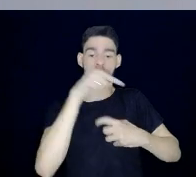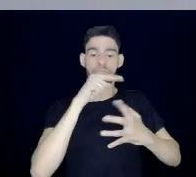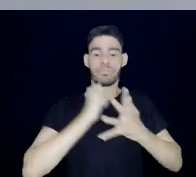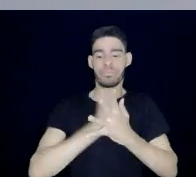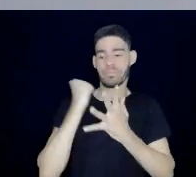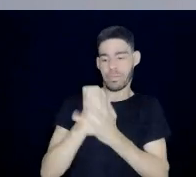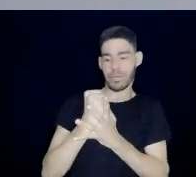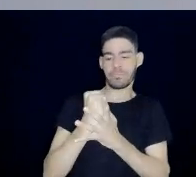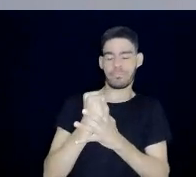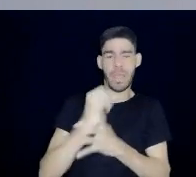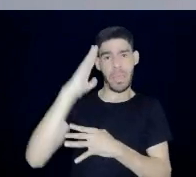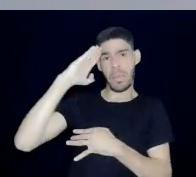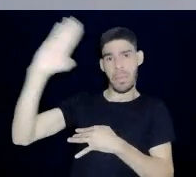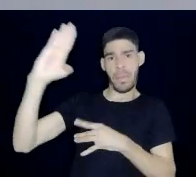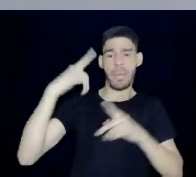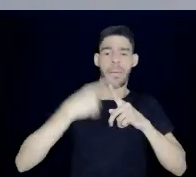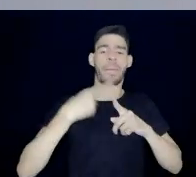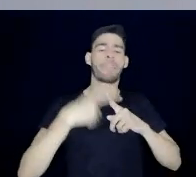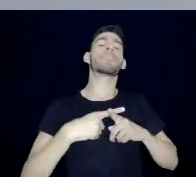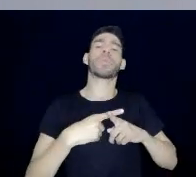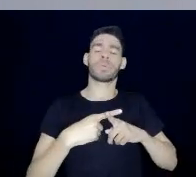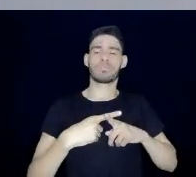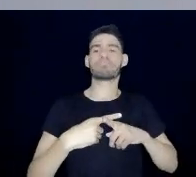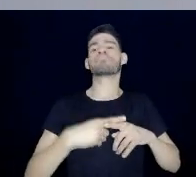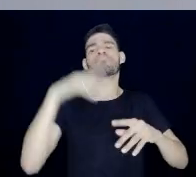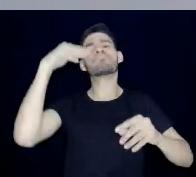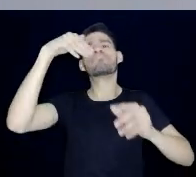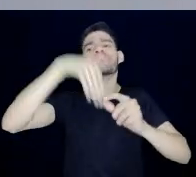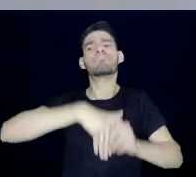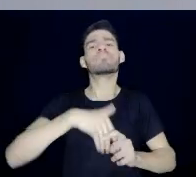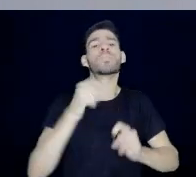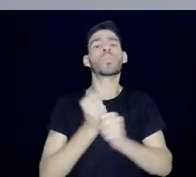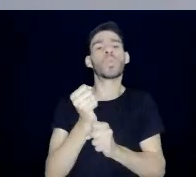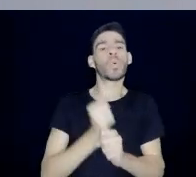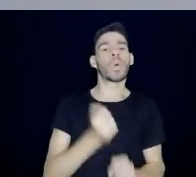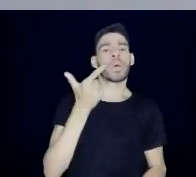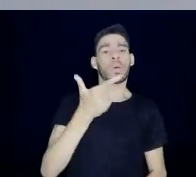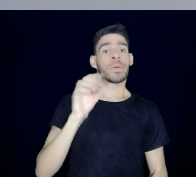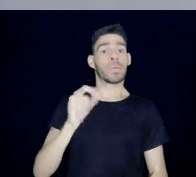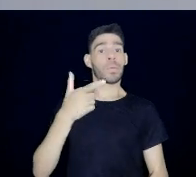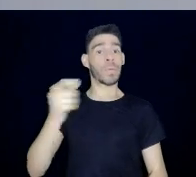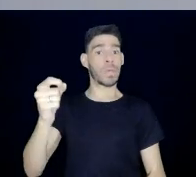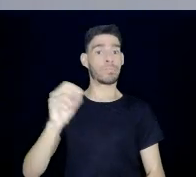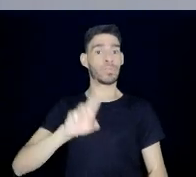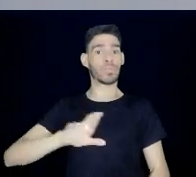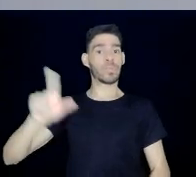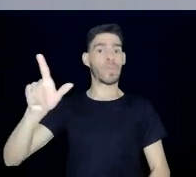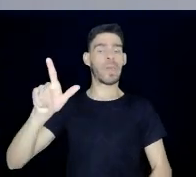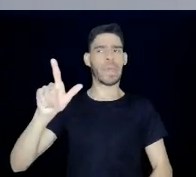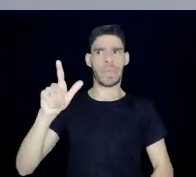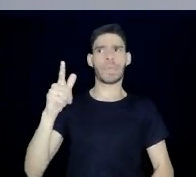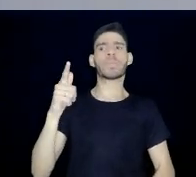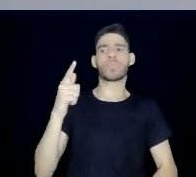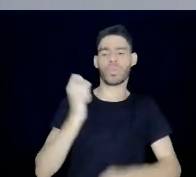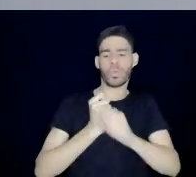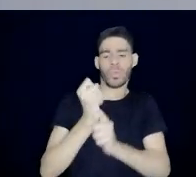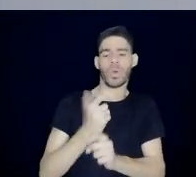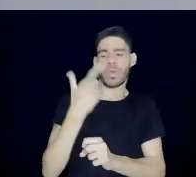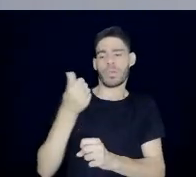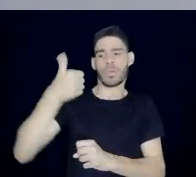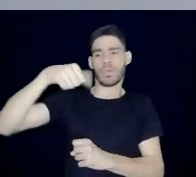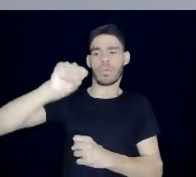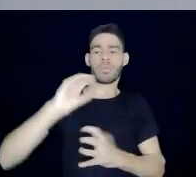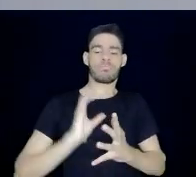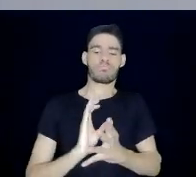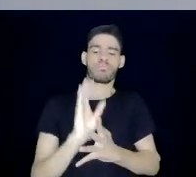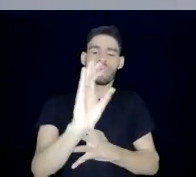sendo contratado, principalmente pelo fato de que essas eleições de 2020, diferentemente do que foi em 2018, elas